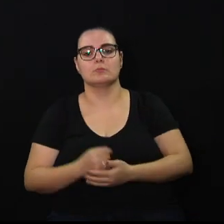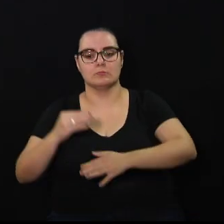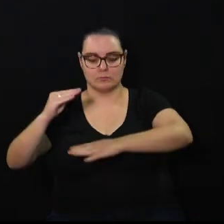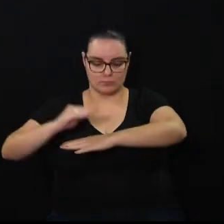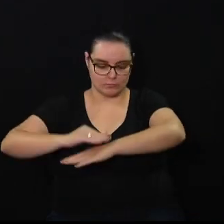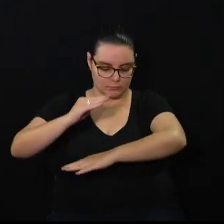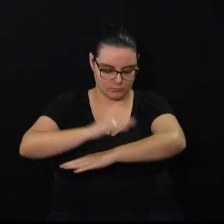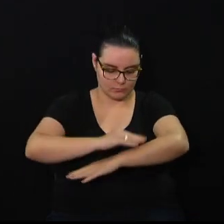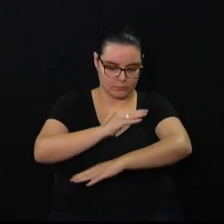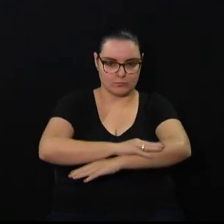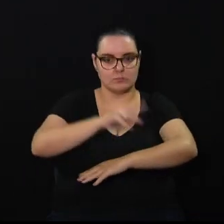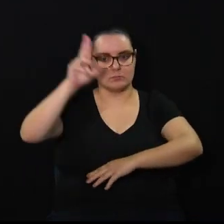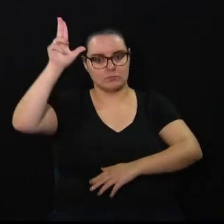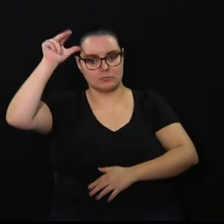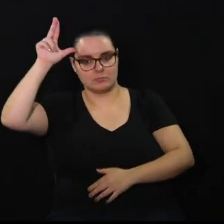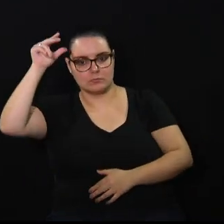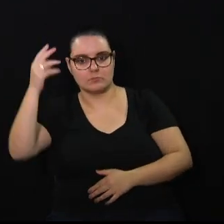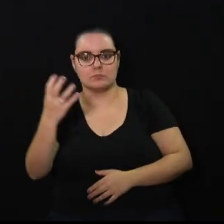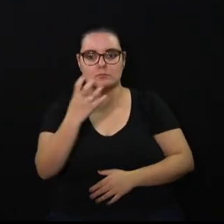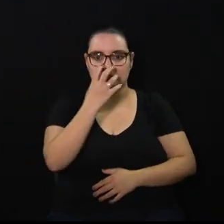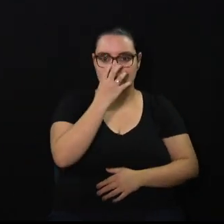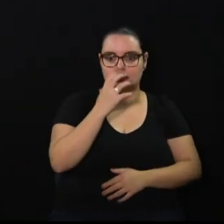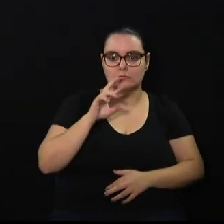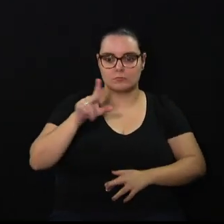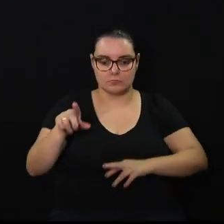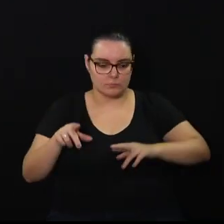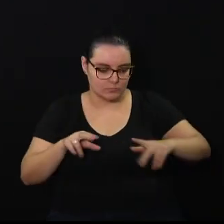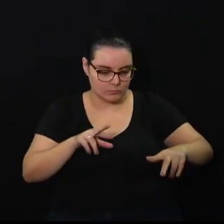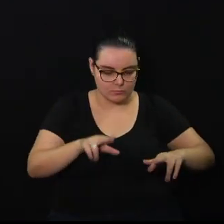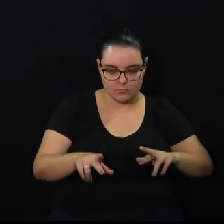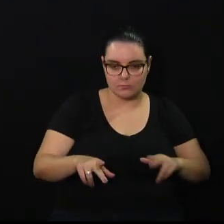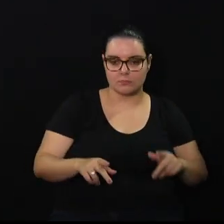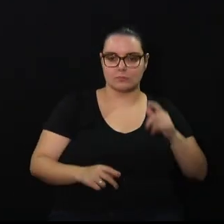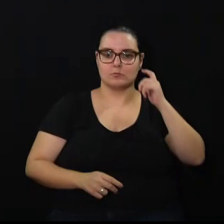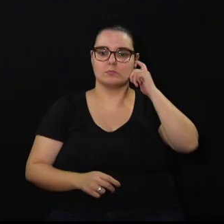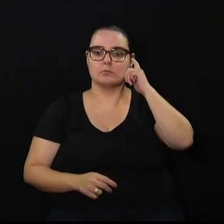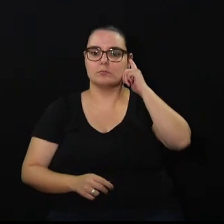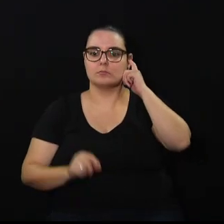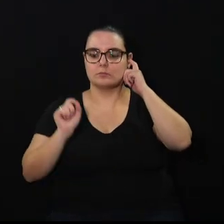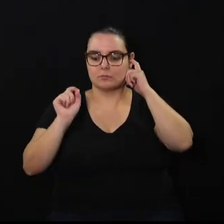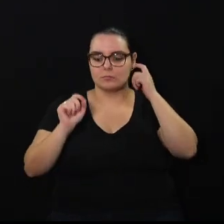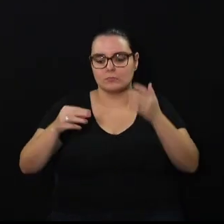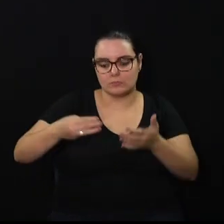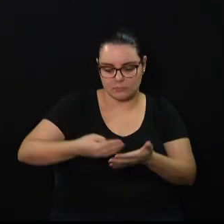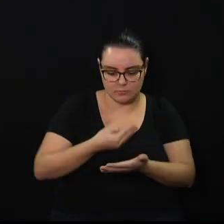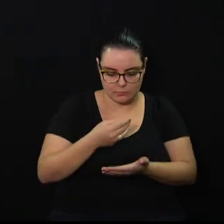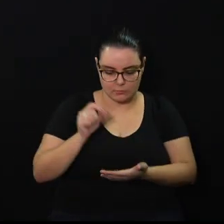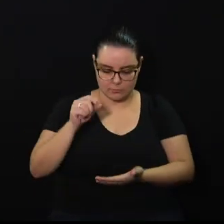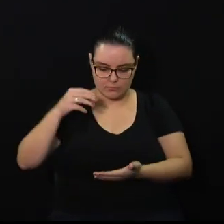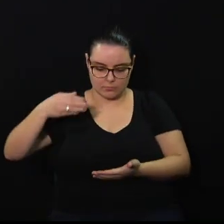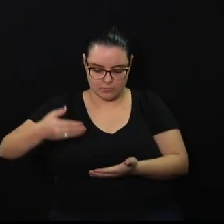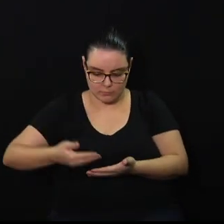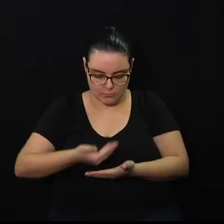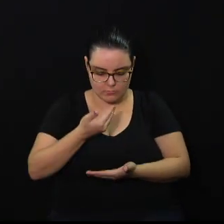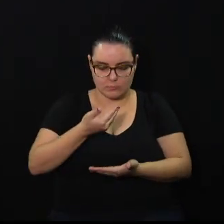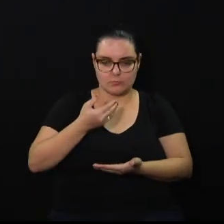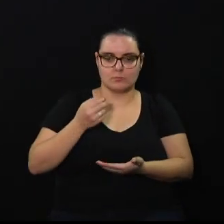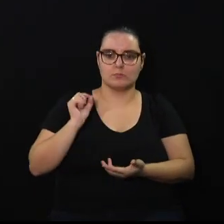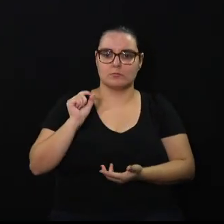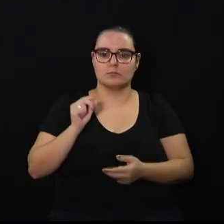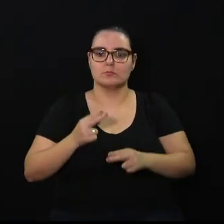cavalo e o cachorro pertencem é o que são talheres qual é a categoria